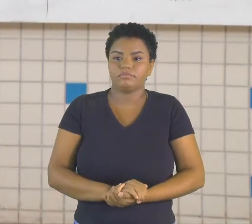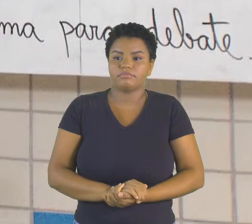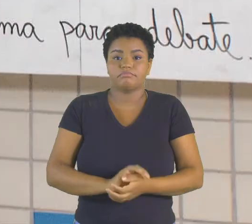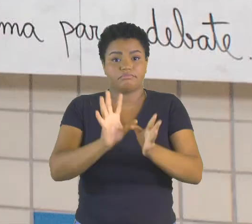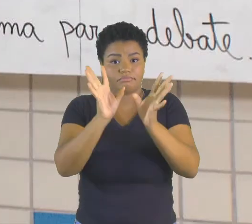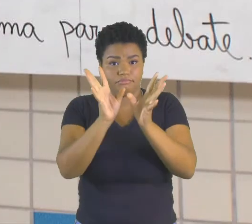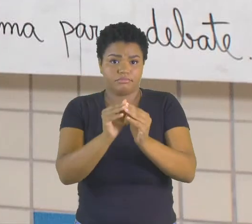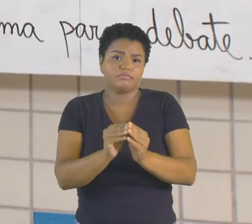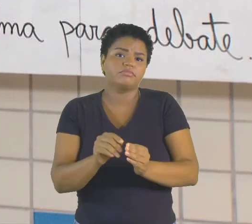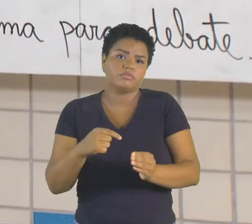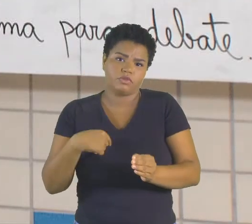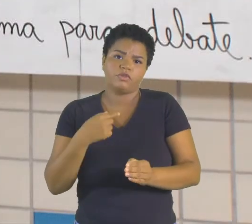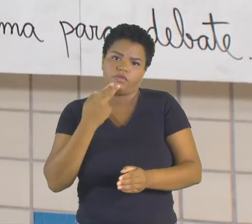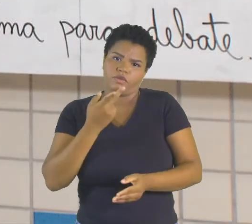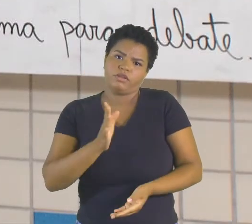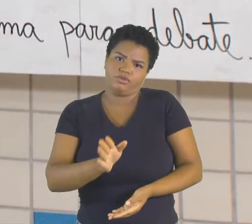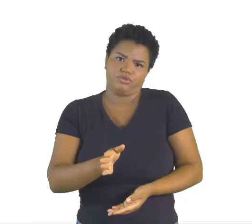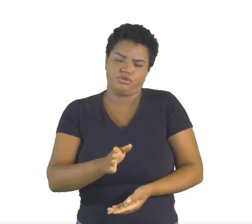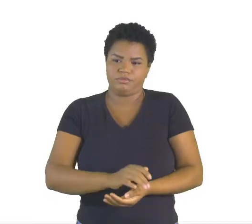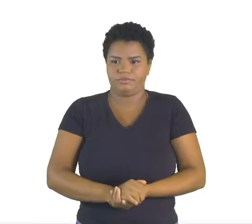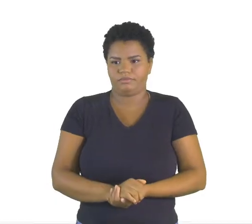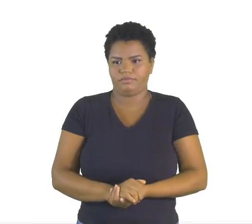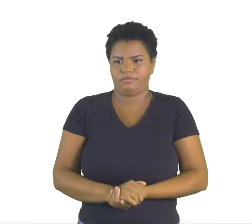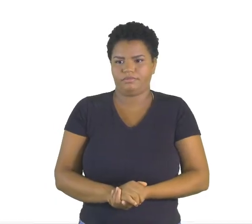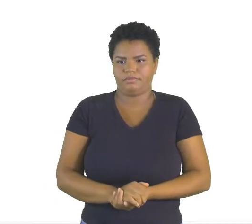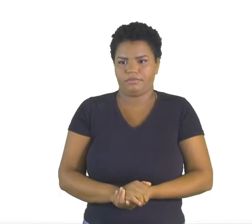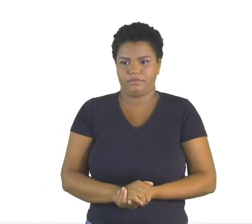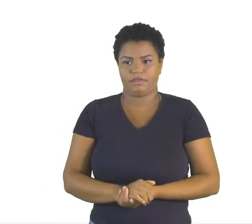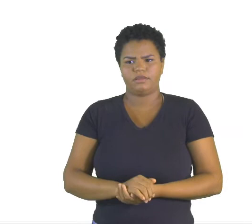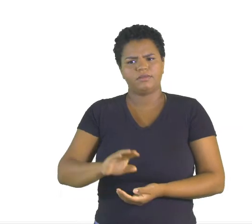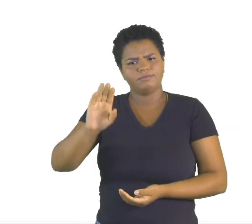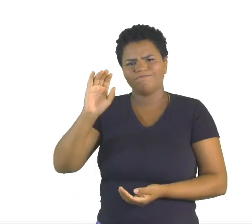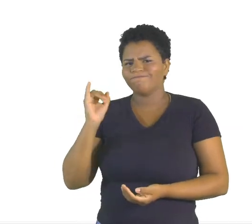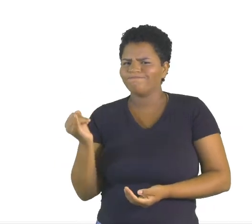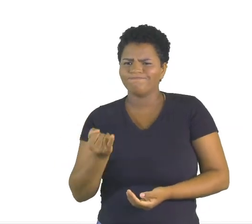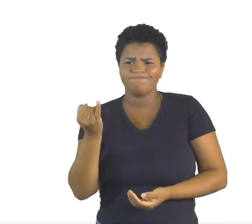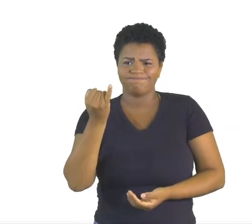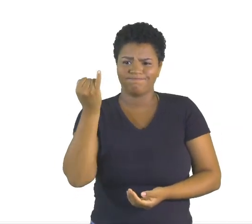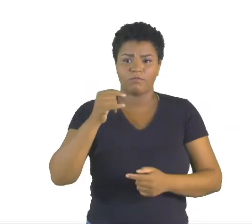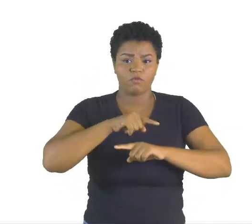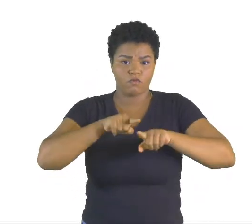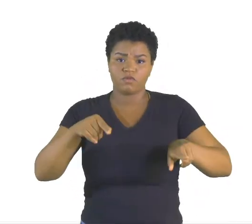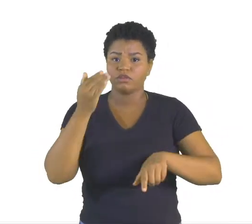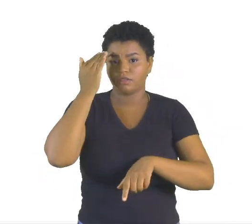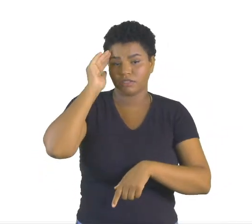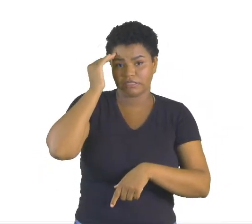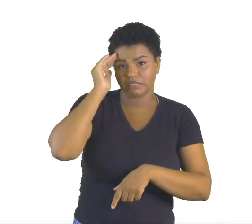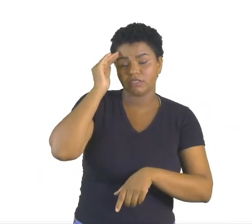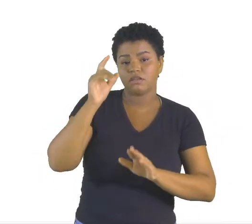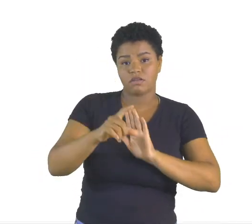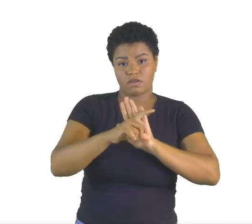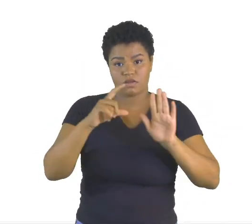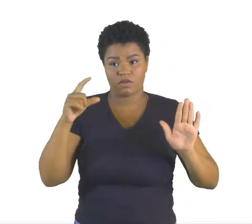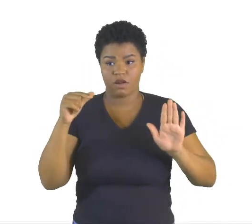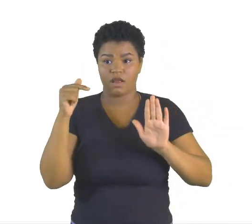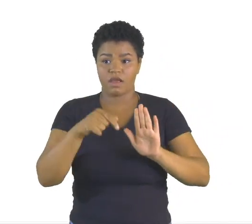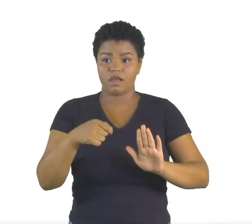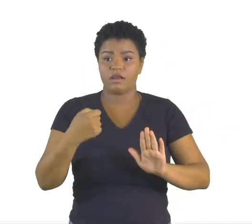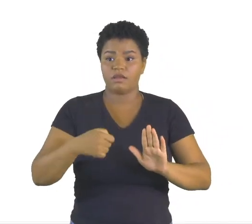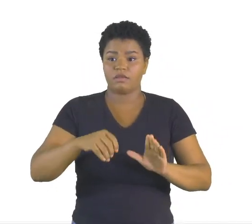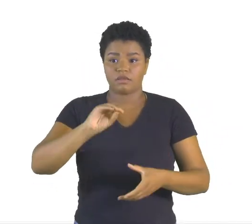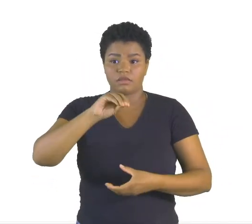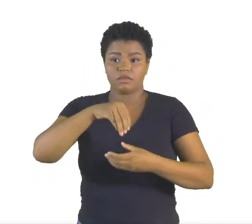resumindo isso que eu disse. O que eu falei para você? Então, é primordial que você entenda que o parágrafo ele deve ser constituído